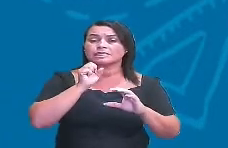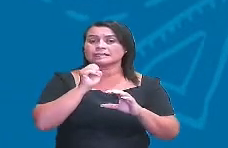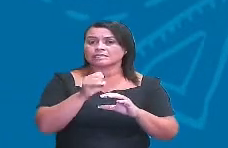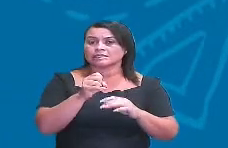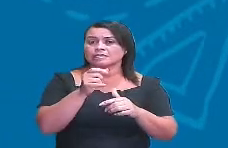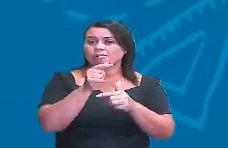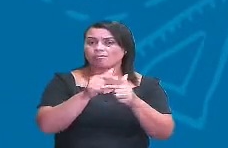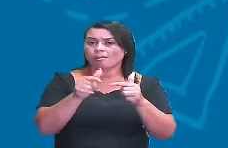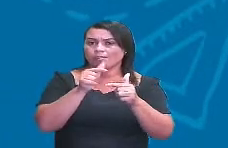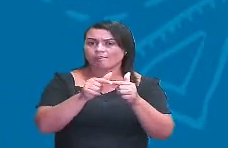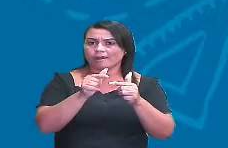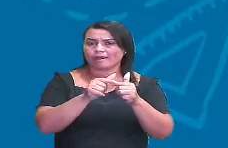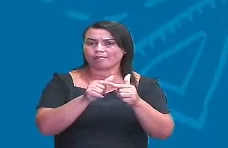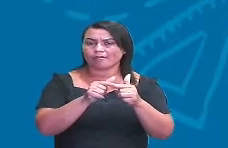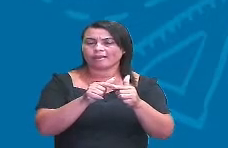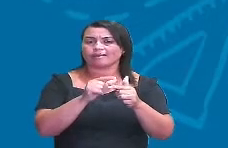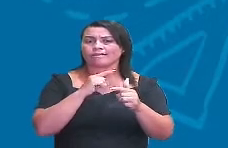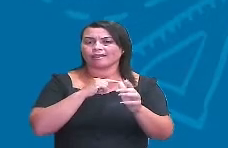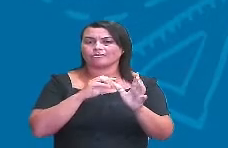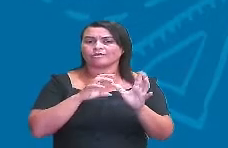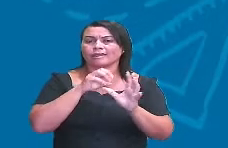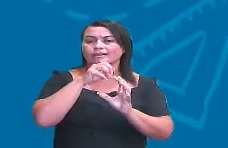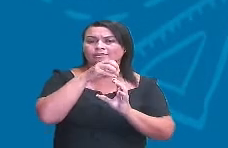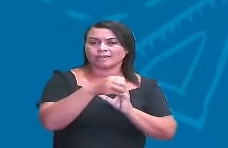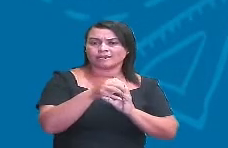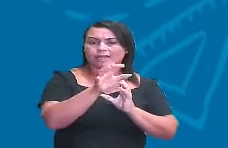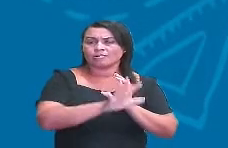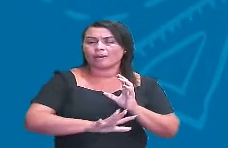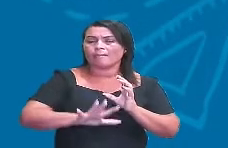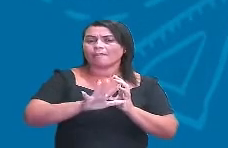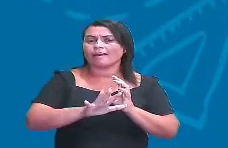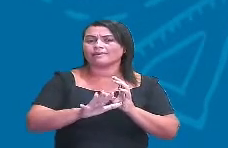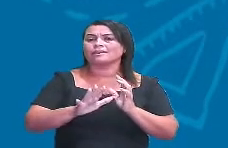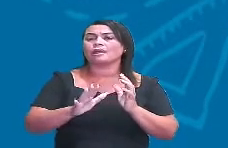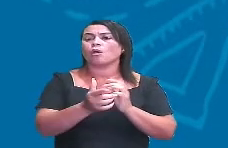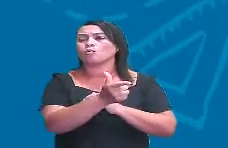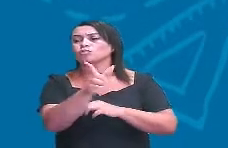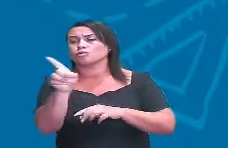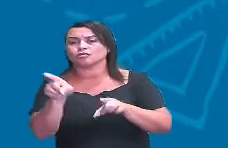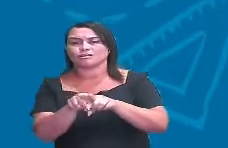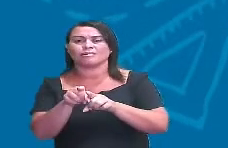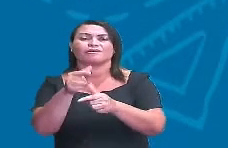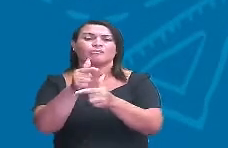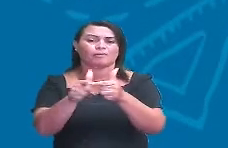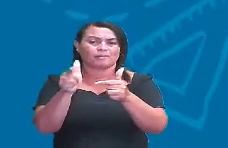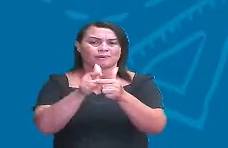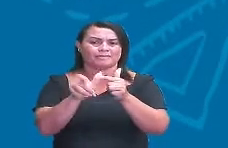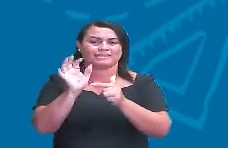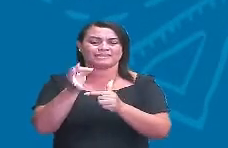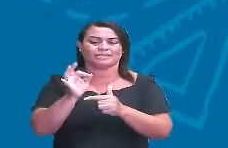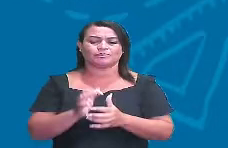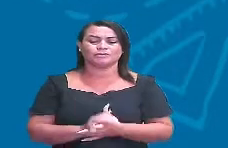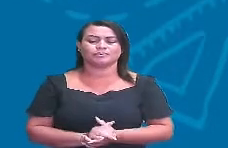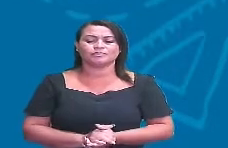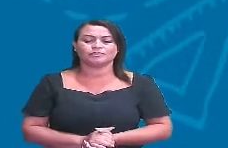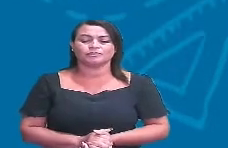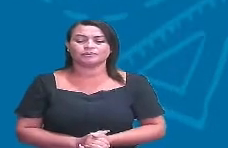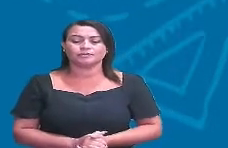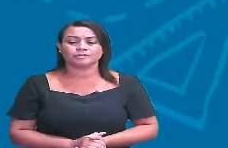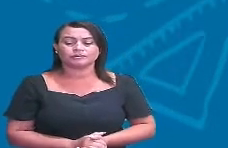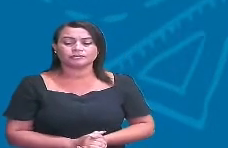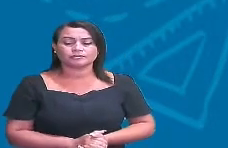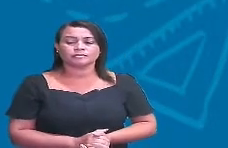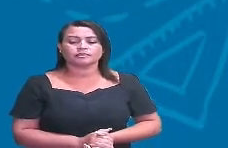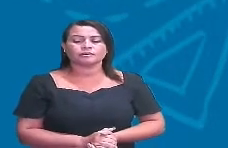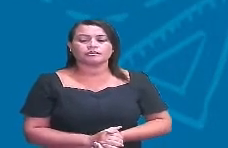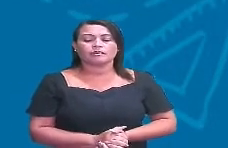cadeia alimentar, todos os outros setores da cadeia acabam sendo prejudicados, tá certo?